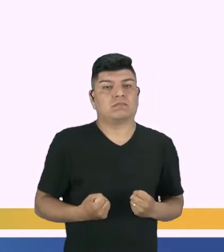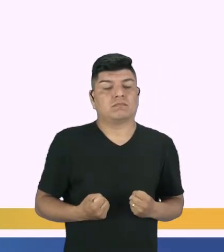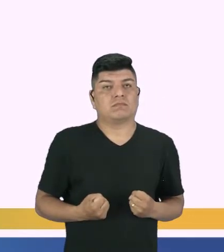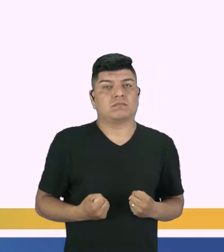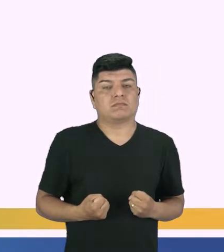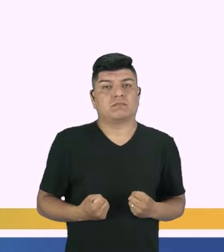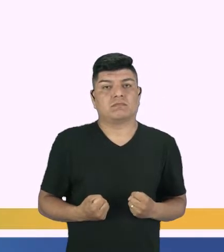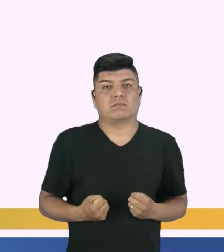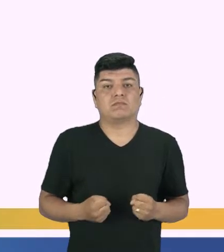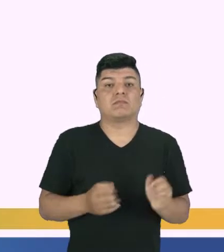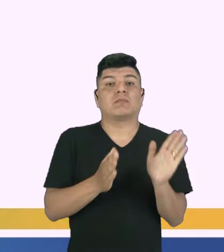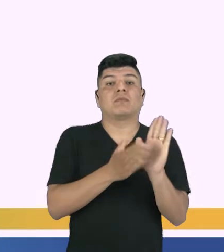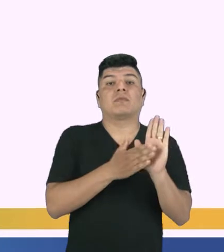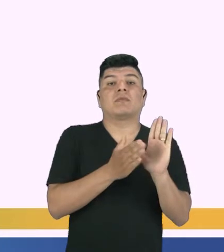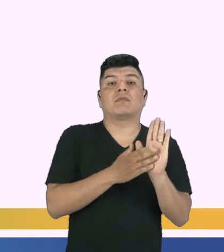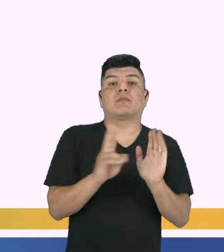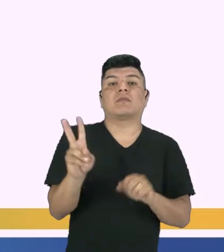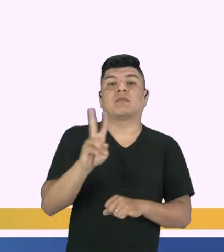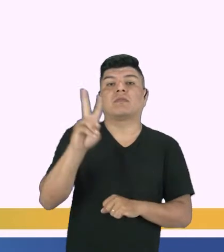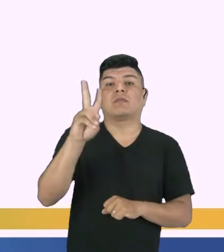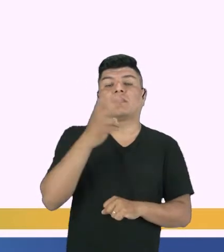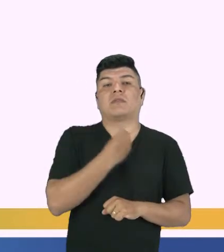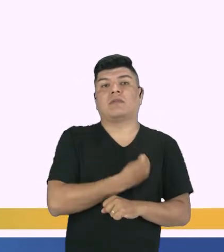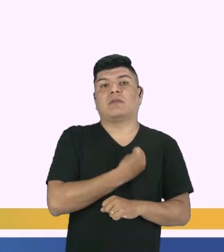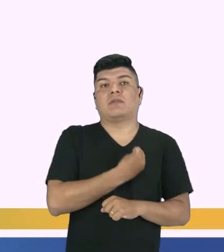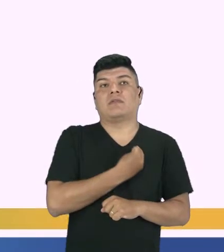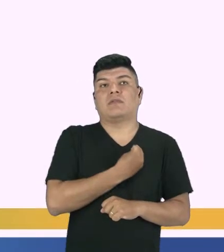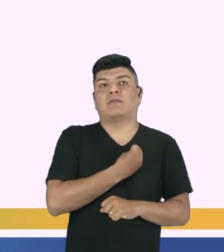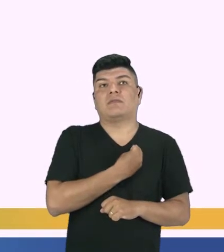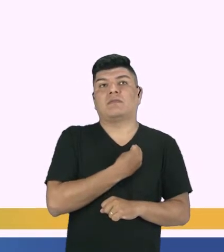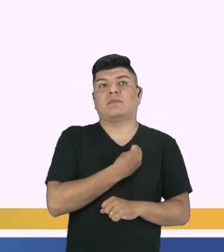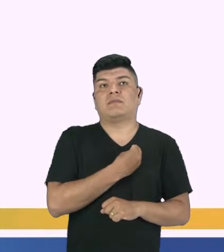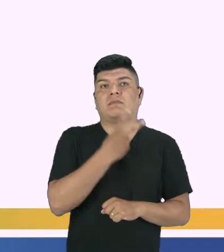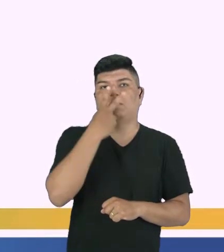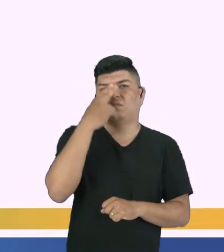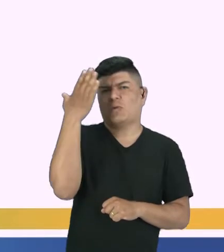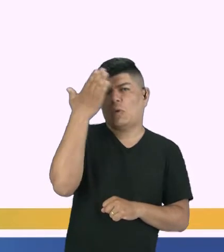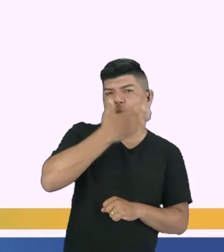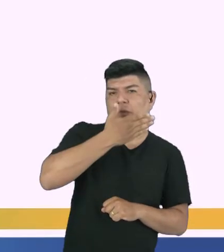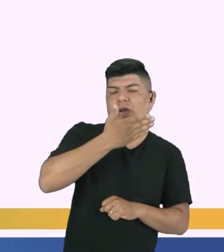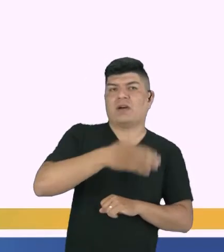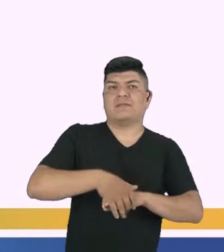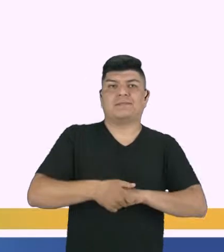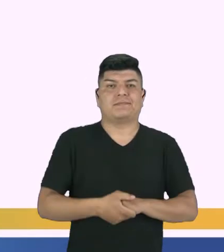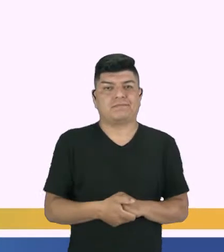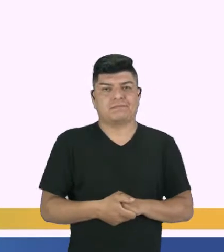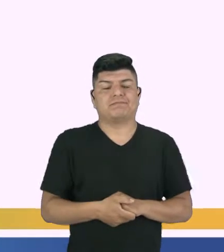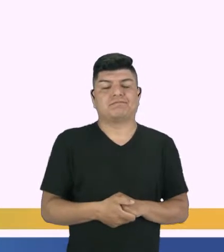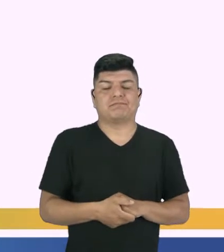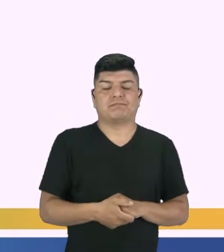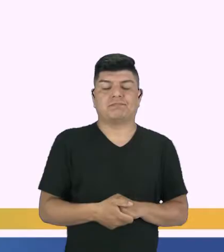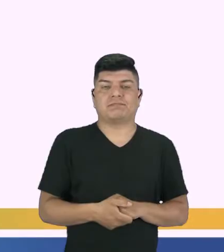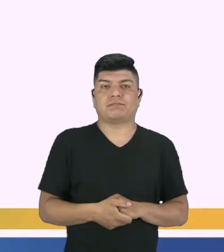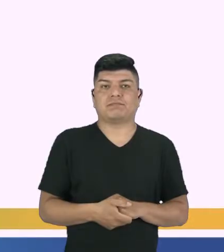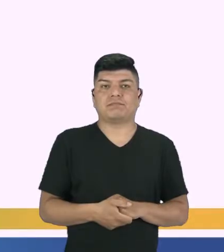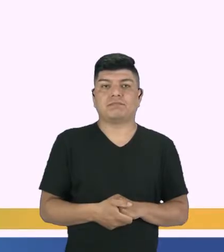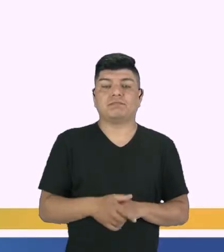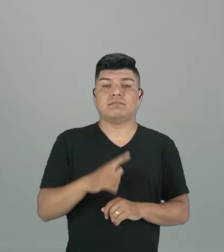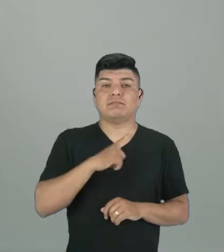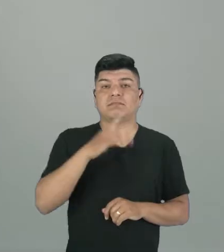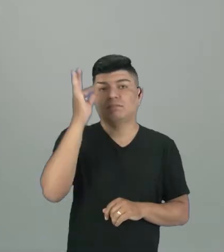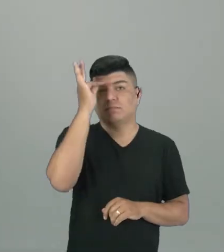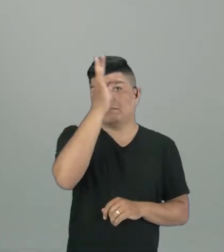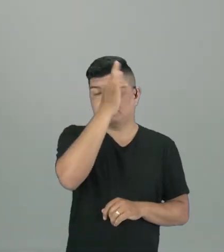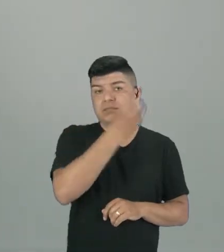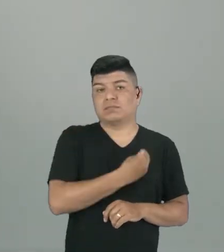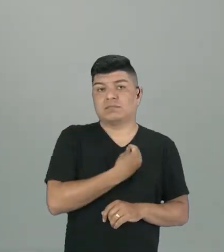uma proposta de valorização da vida que é até mística. A gente falou, existem filosofias de vida